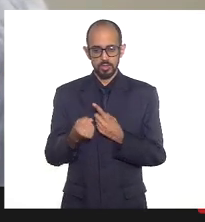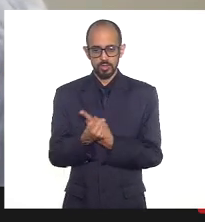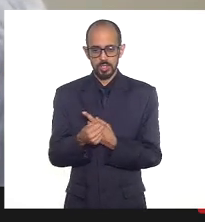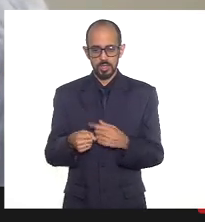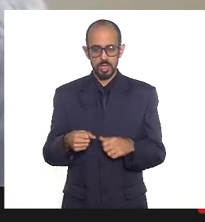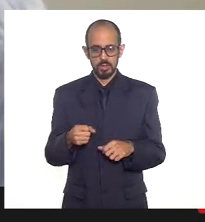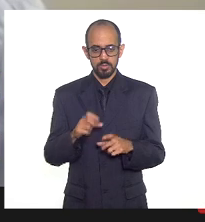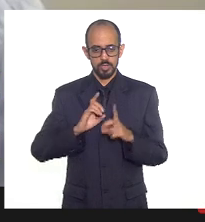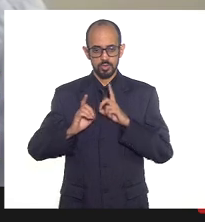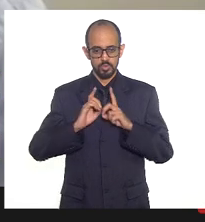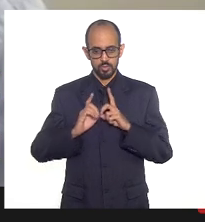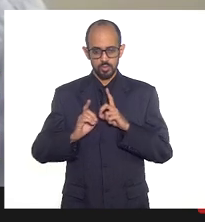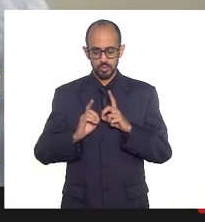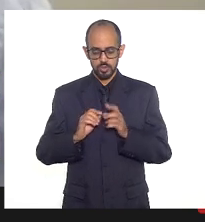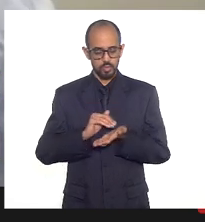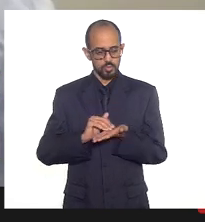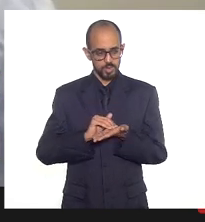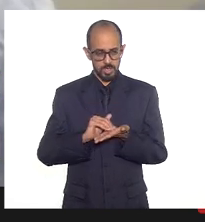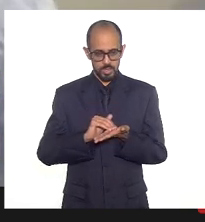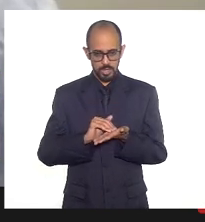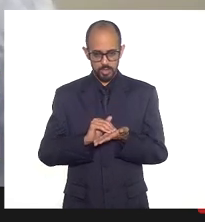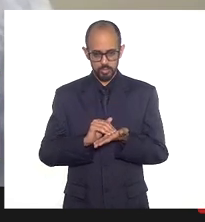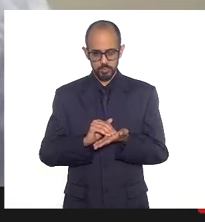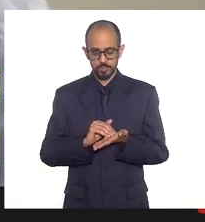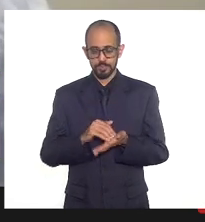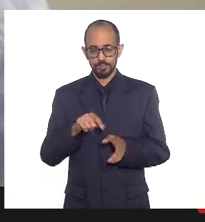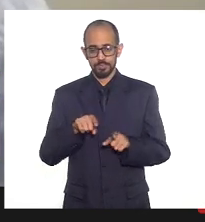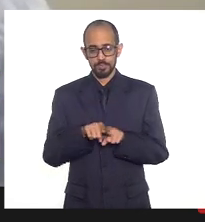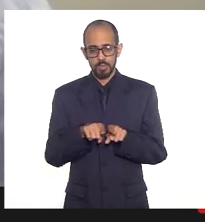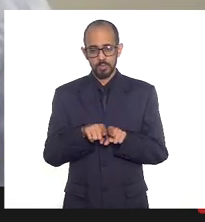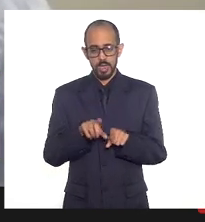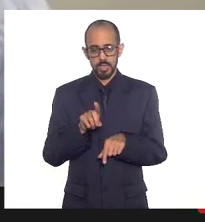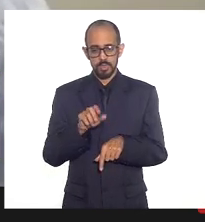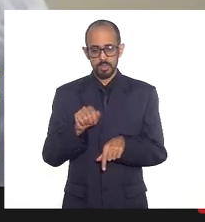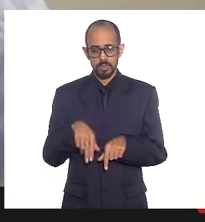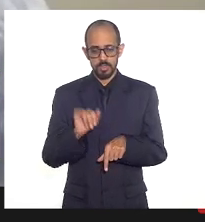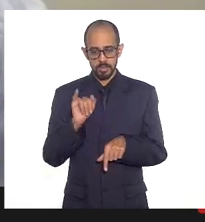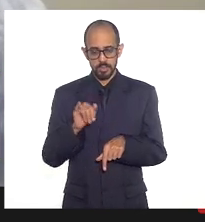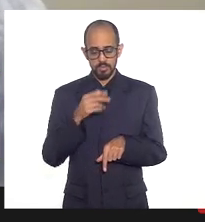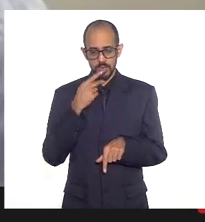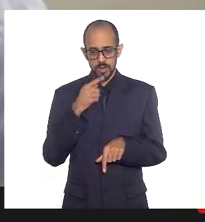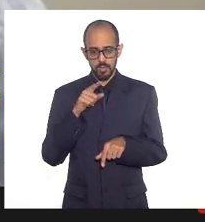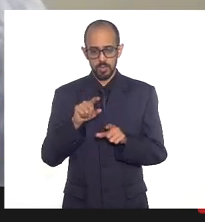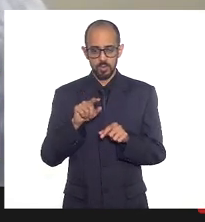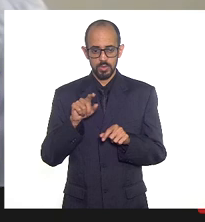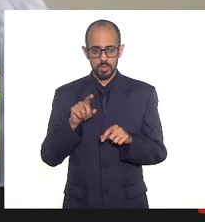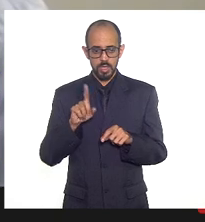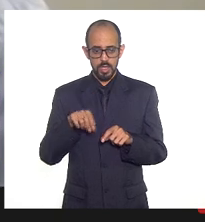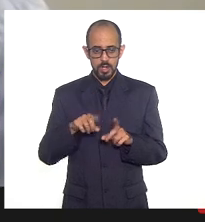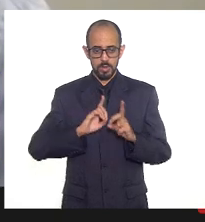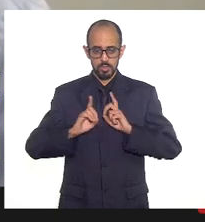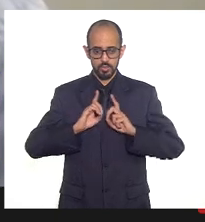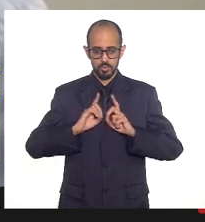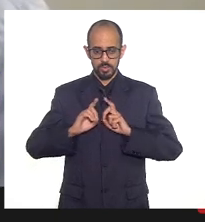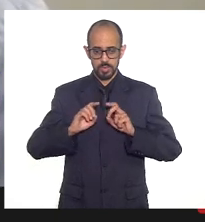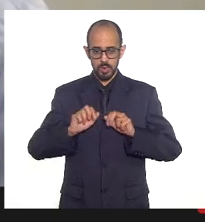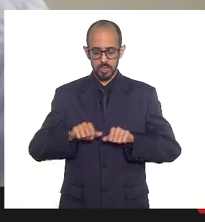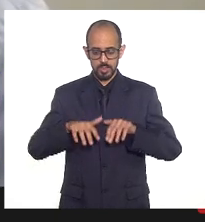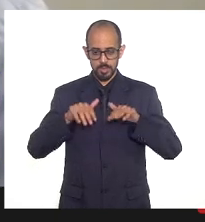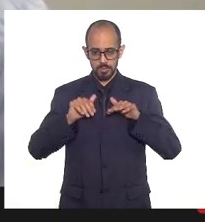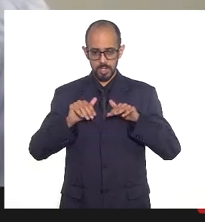discutir com o secretário essa agenda. E a Dani mencionou agora uma coisa importante, que já tem discussão na Assembleia sobre isso, eu já